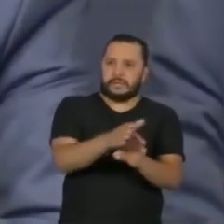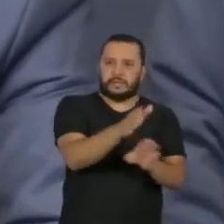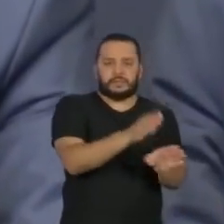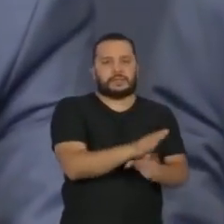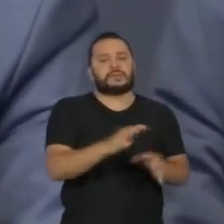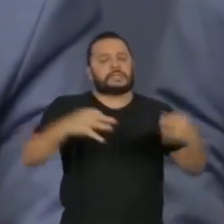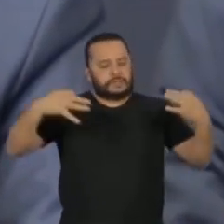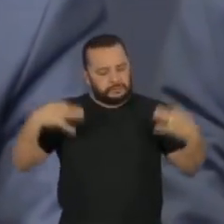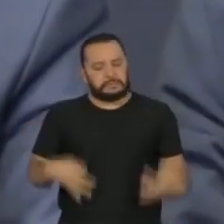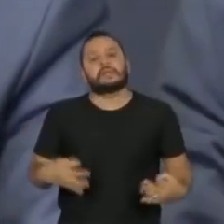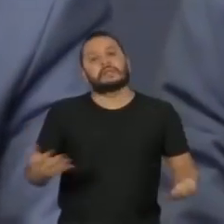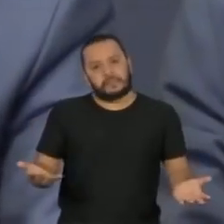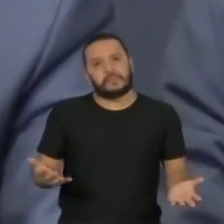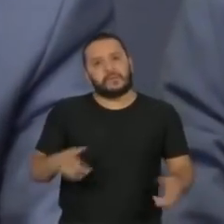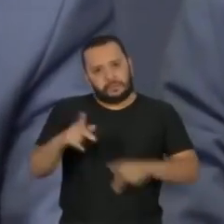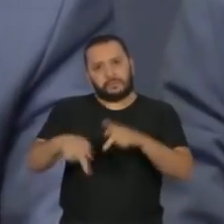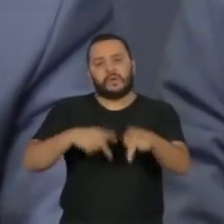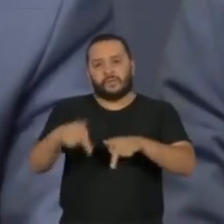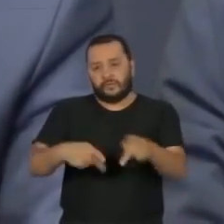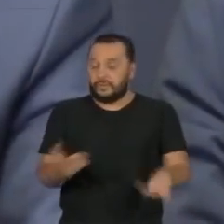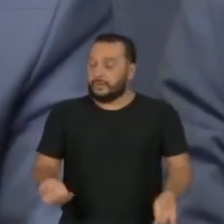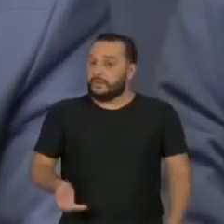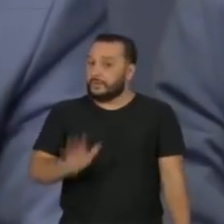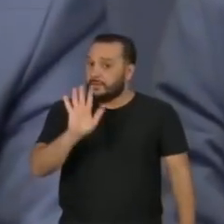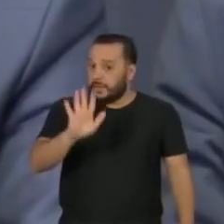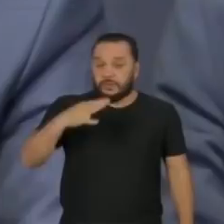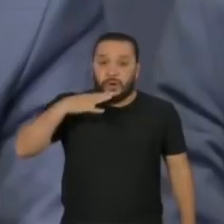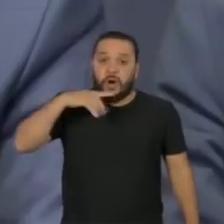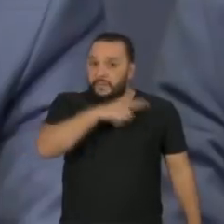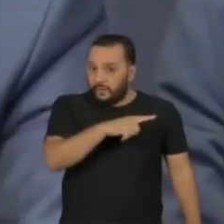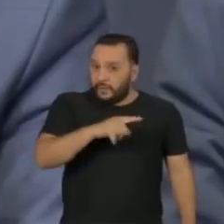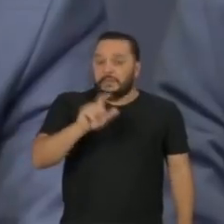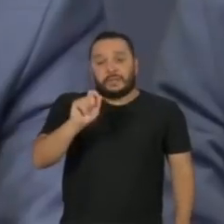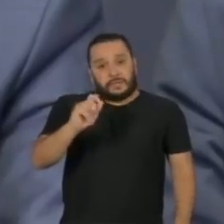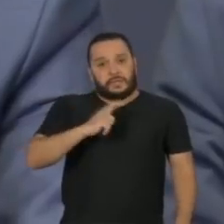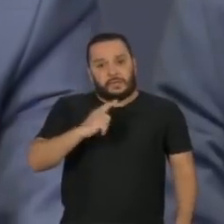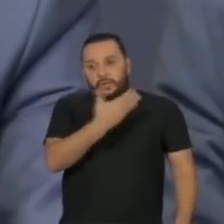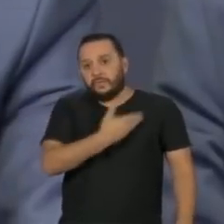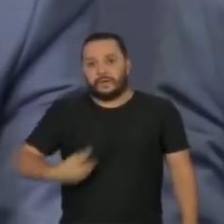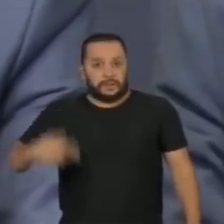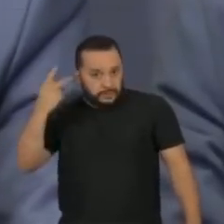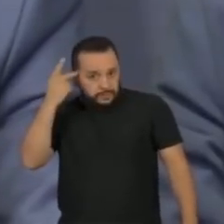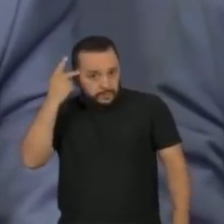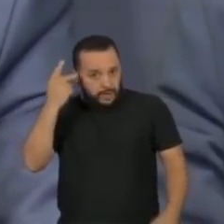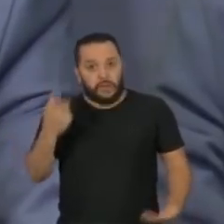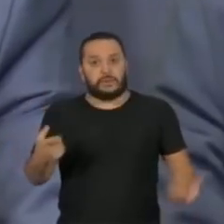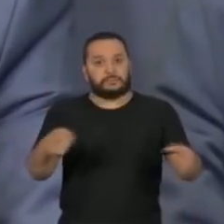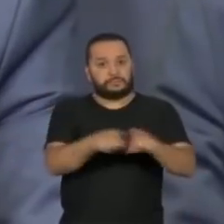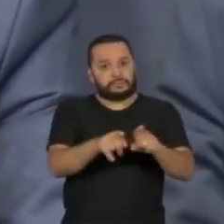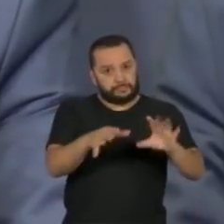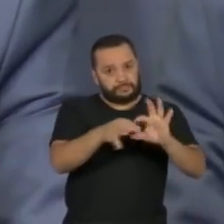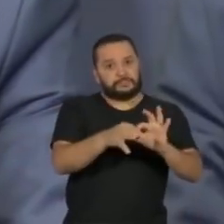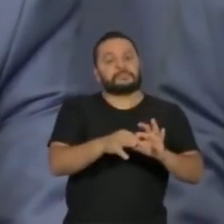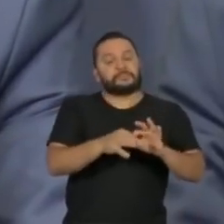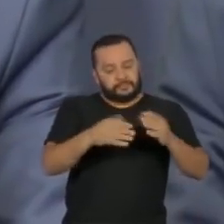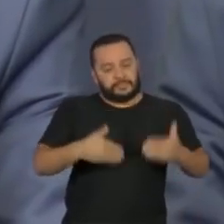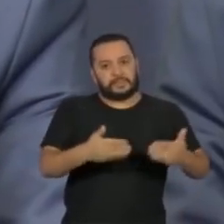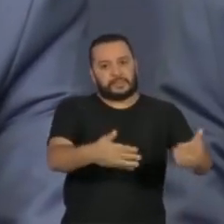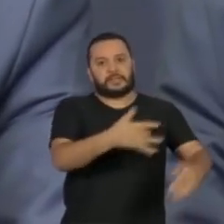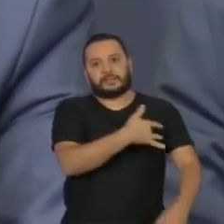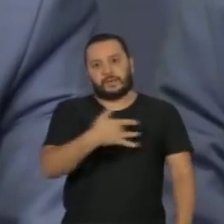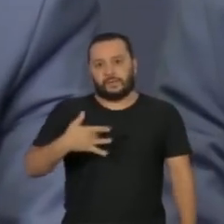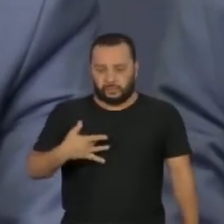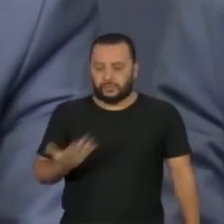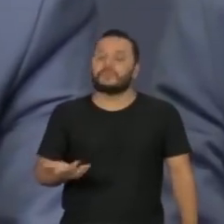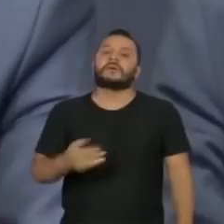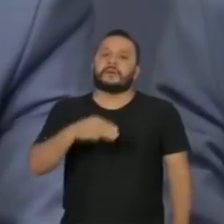precisa para a população. E, obviamente, uma integração do governo do Estado de São Paulo com o Ministério da Saúde, o ministro Mandetta,